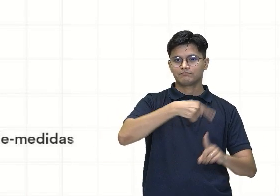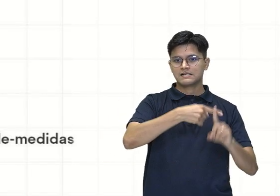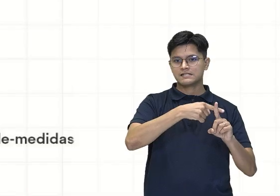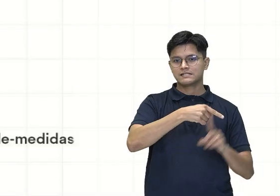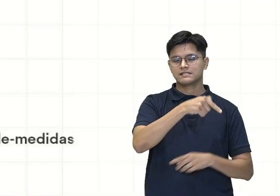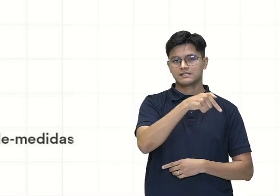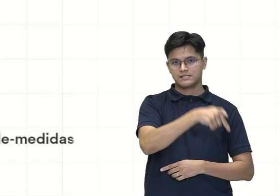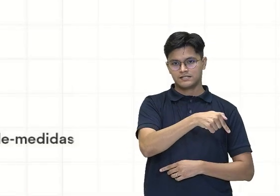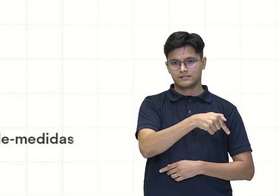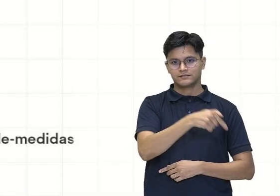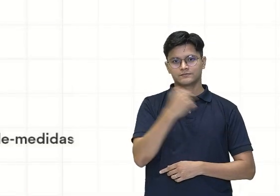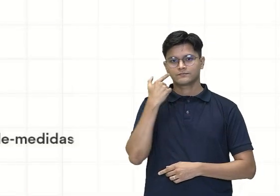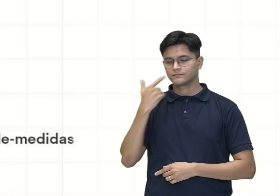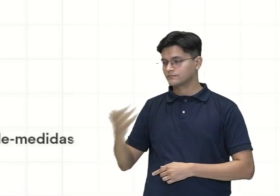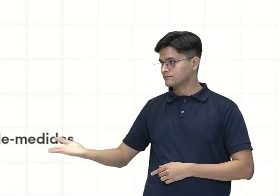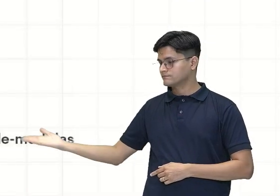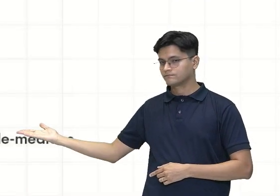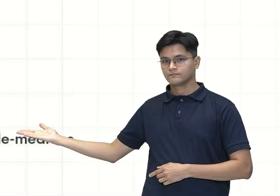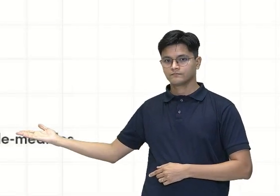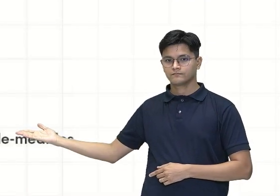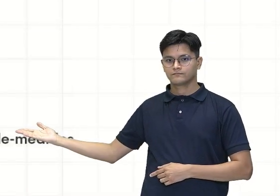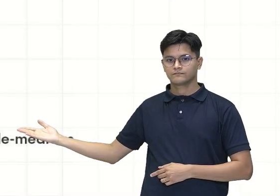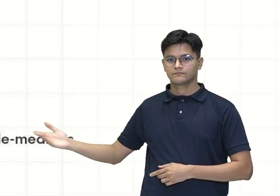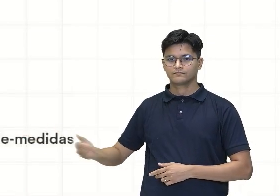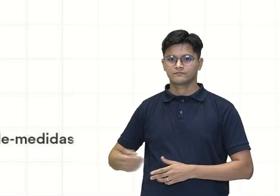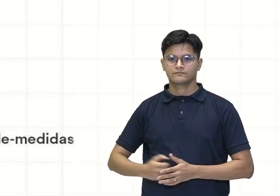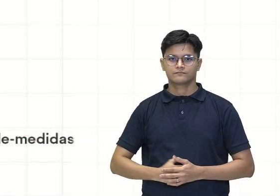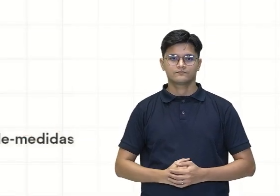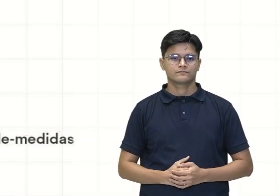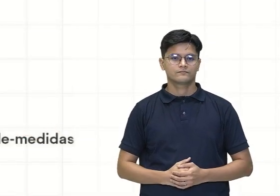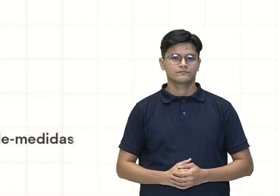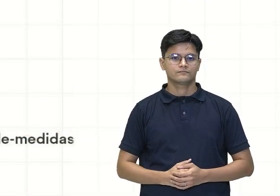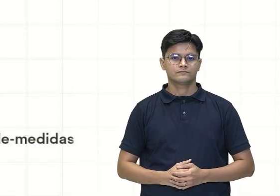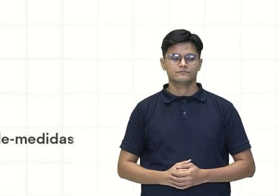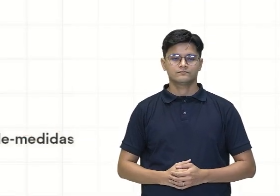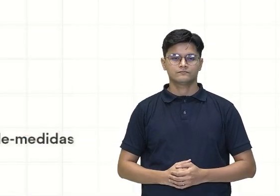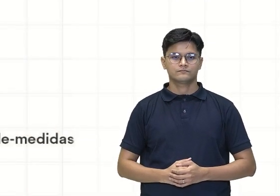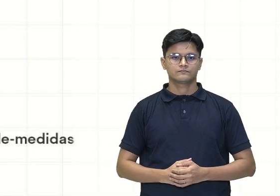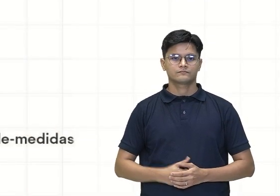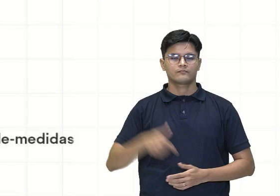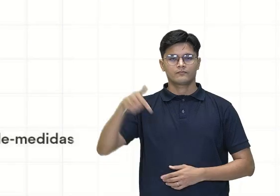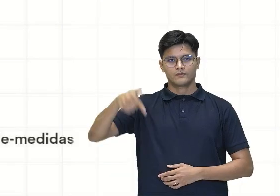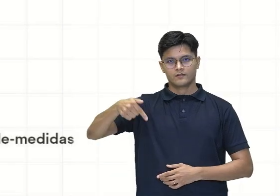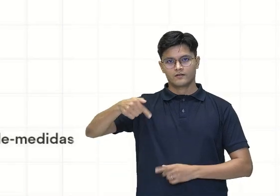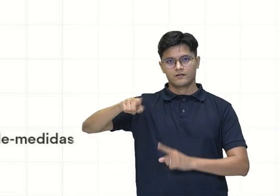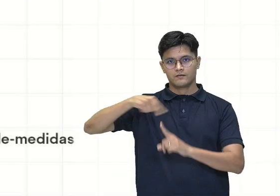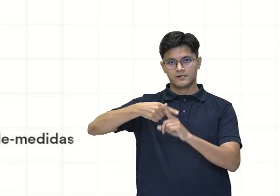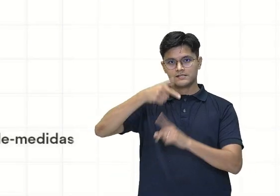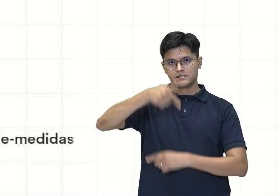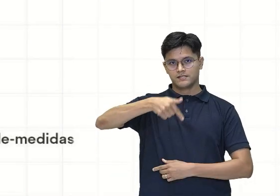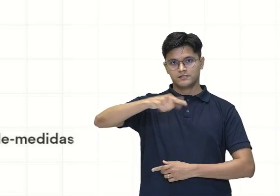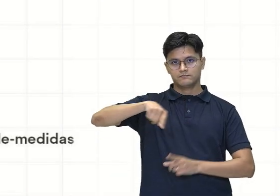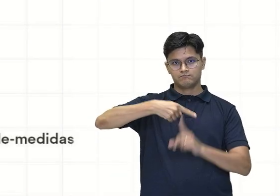mais 7 dias, que é outra semana. Isso aqui já está dando